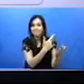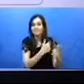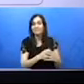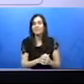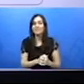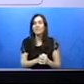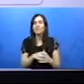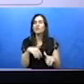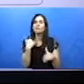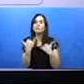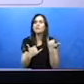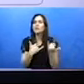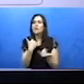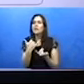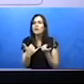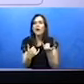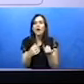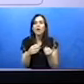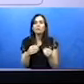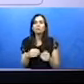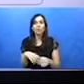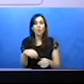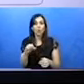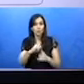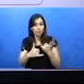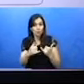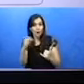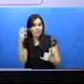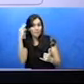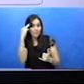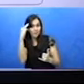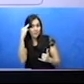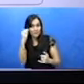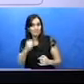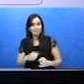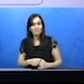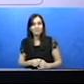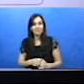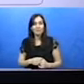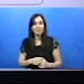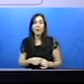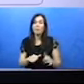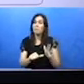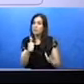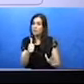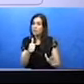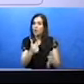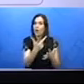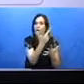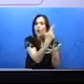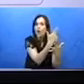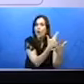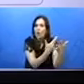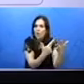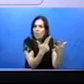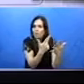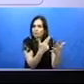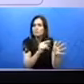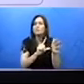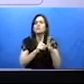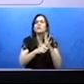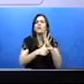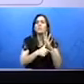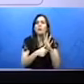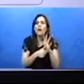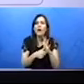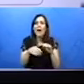para brincar com o jogo da memória. Como que nós vamos fazer isso? Recortar essas figuras, colocá-las em